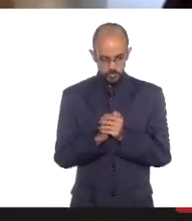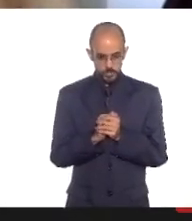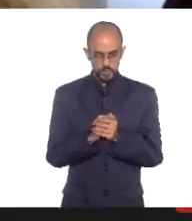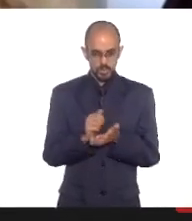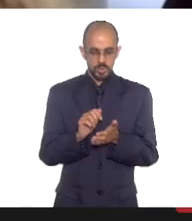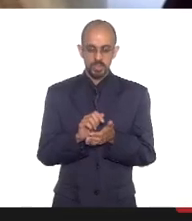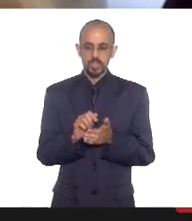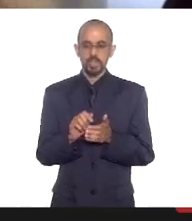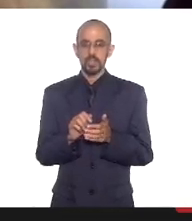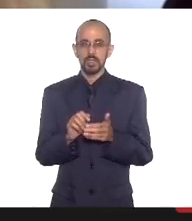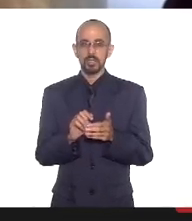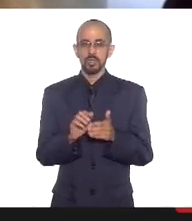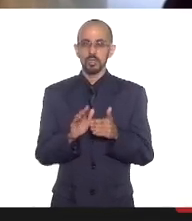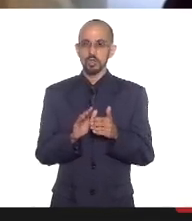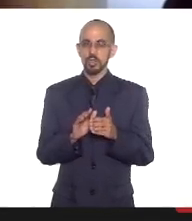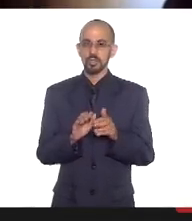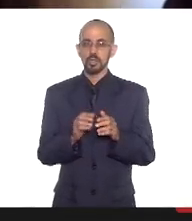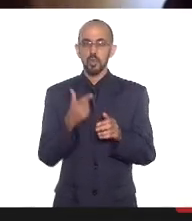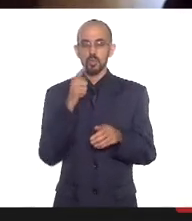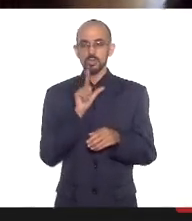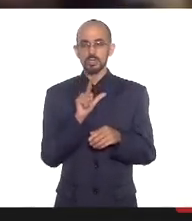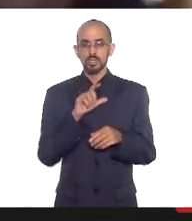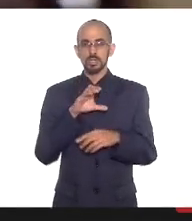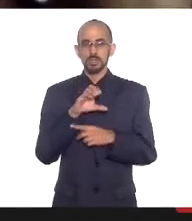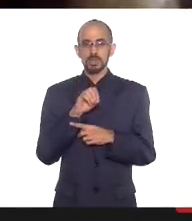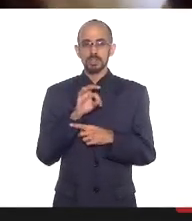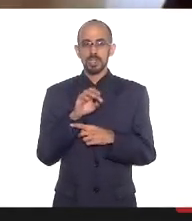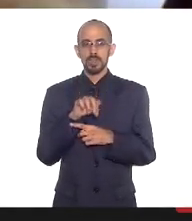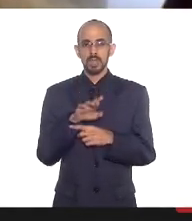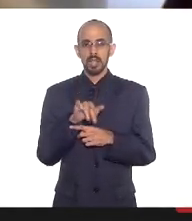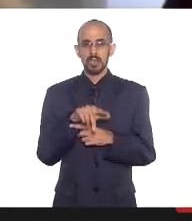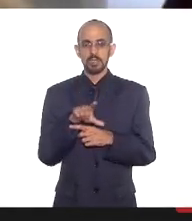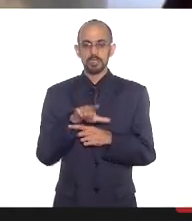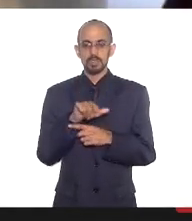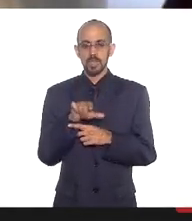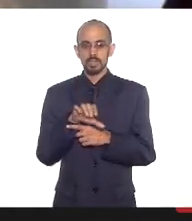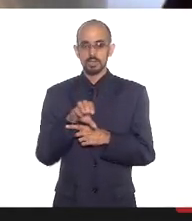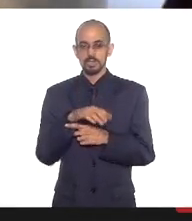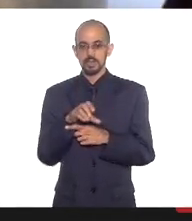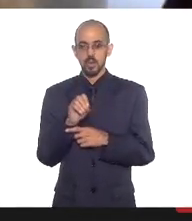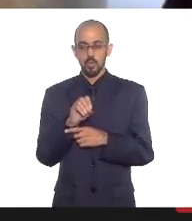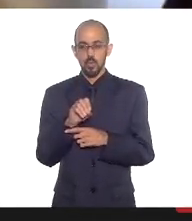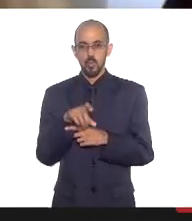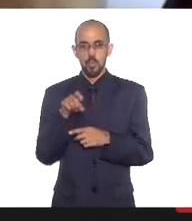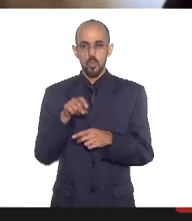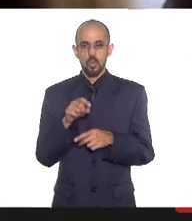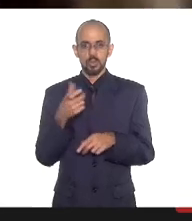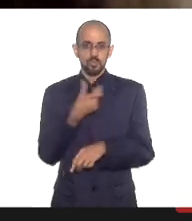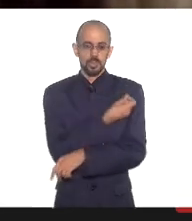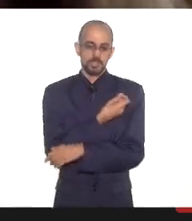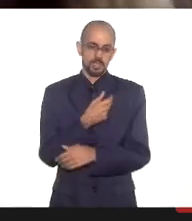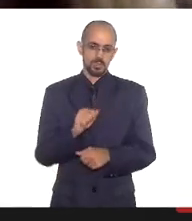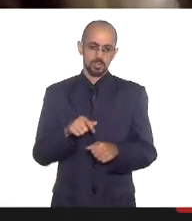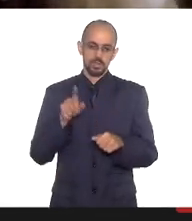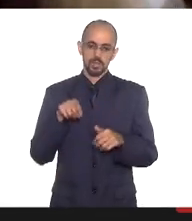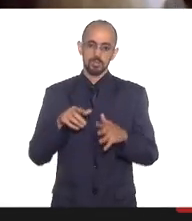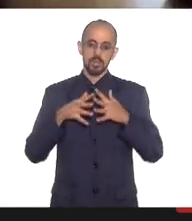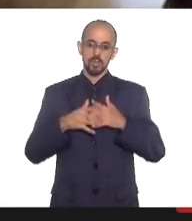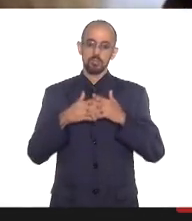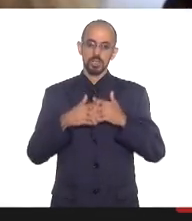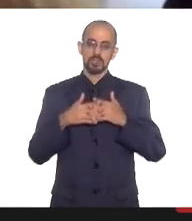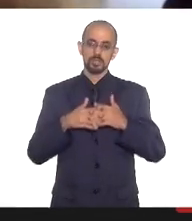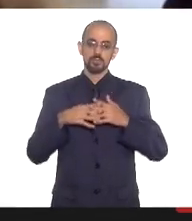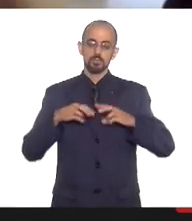da vacinação hora Ministério da Saúde aí a alma complexidade do Ministério da Saúde